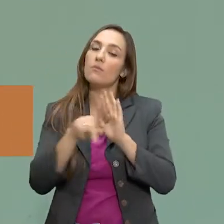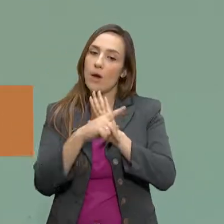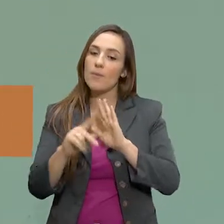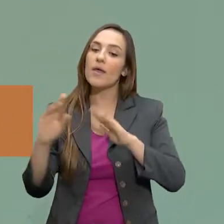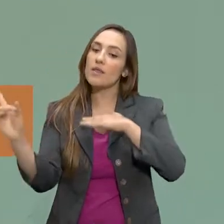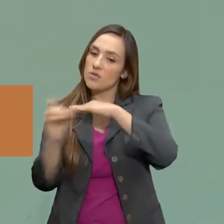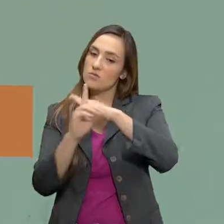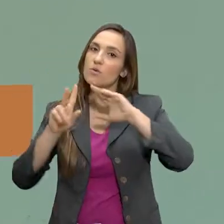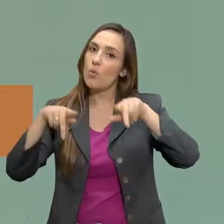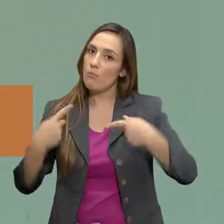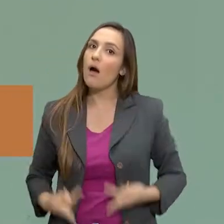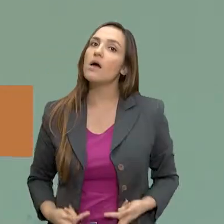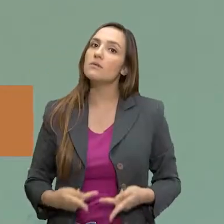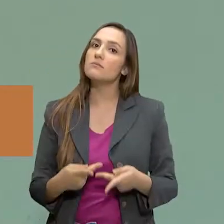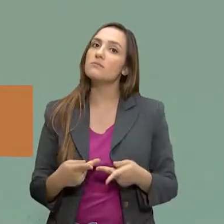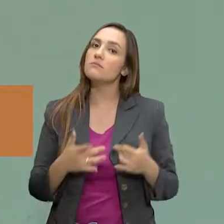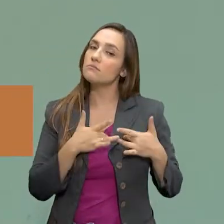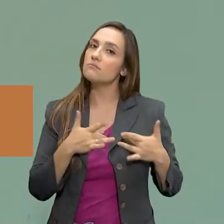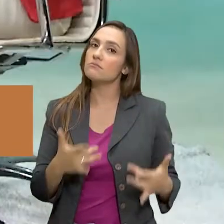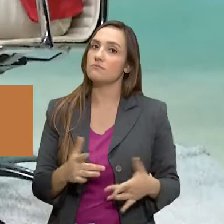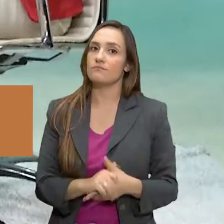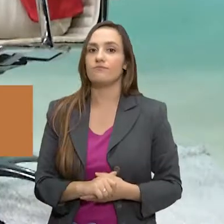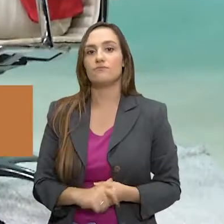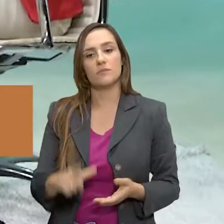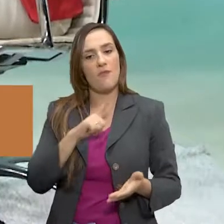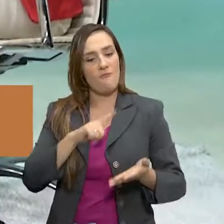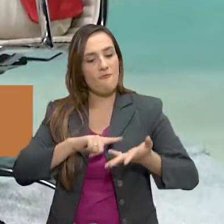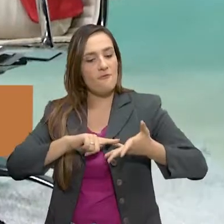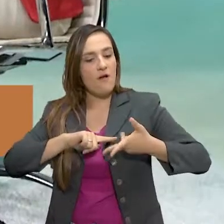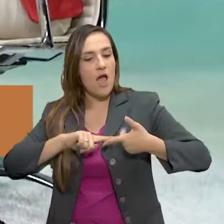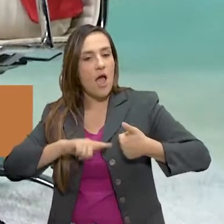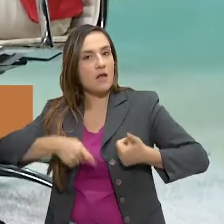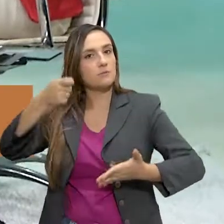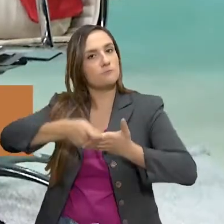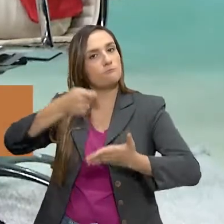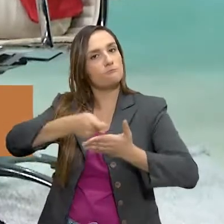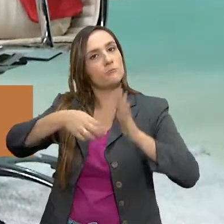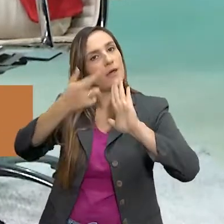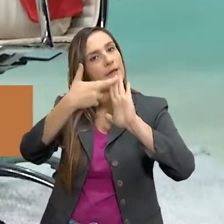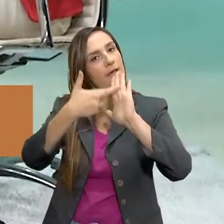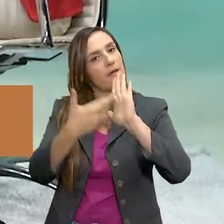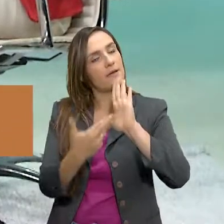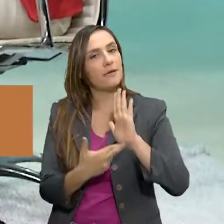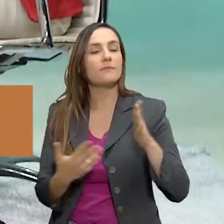Bonito em relação à assistência humanizada. Nesse TAC, o município se obriga a diversas